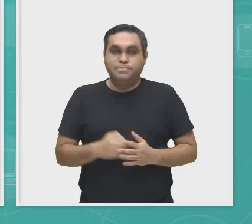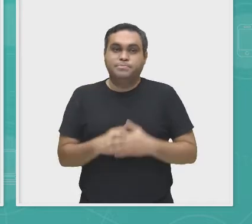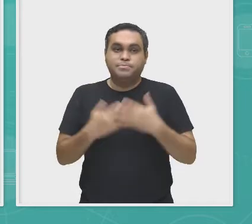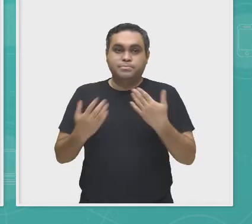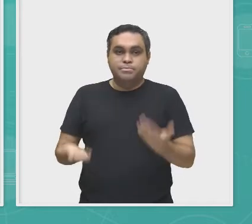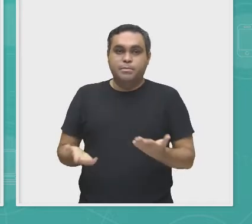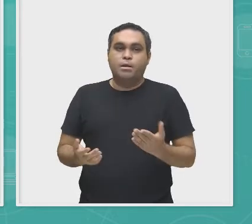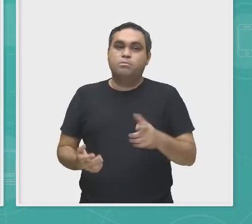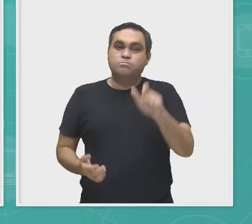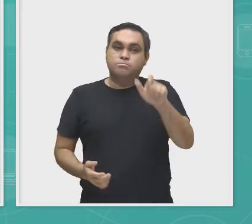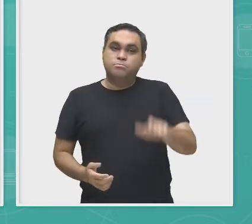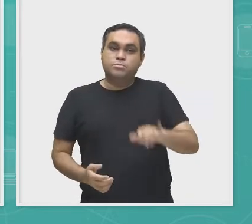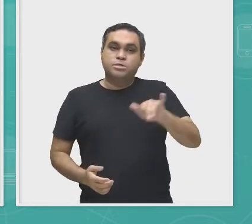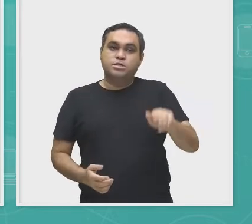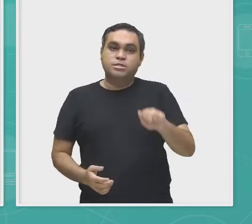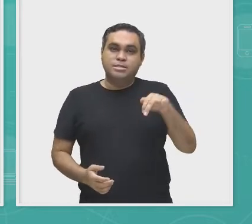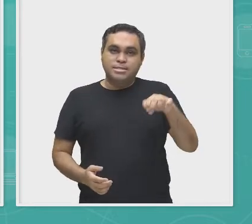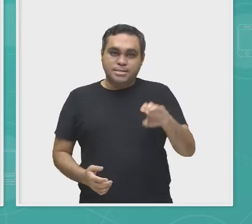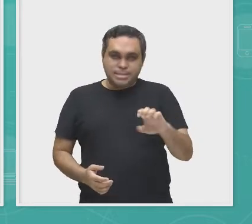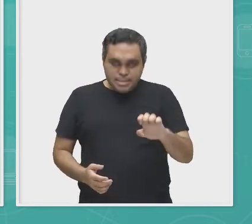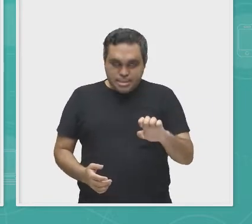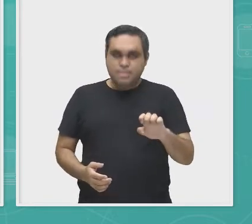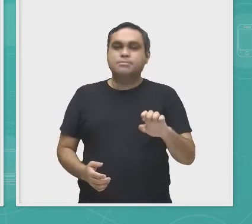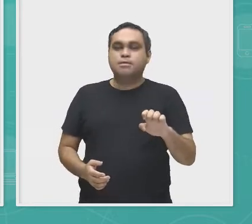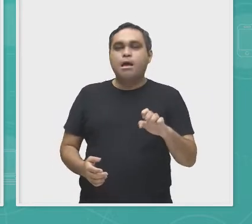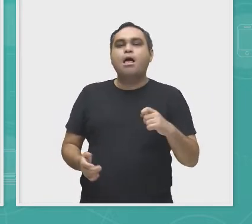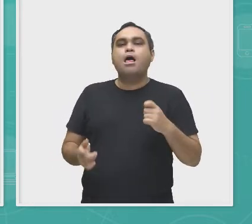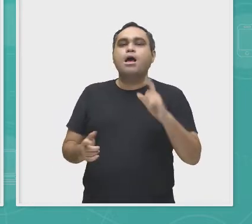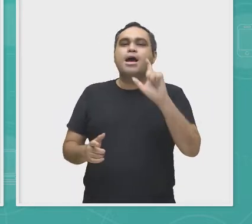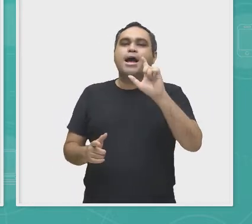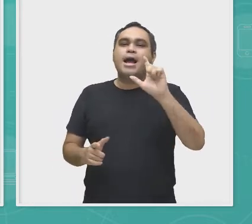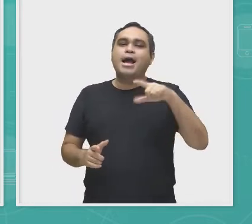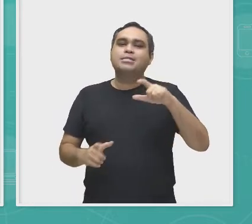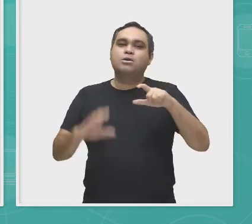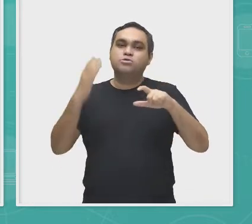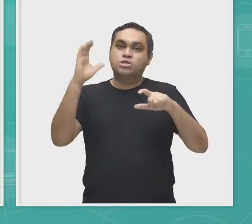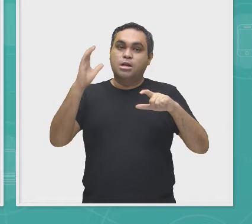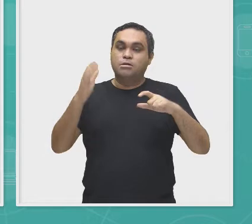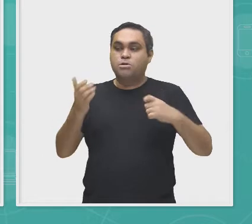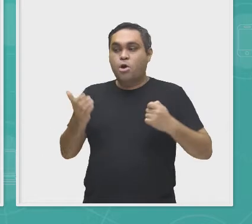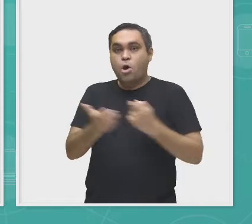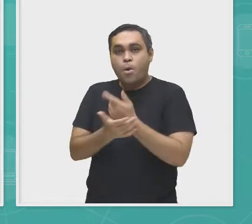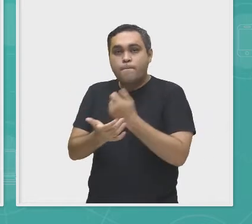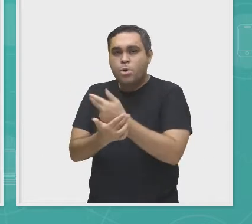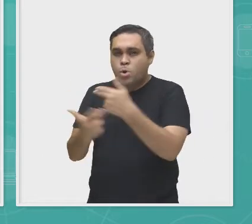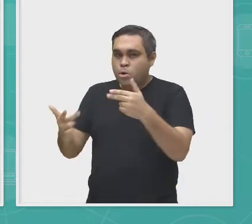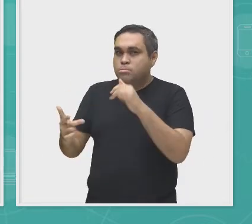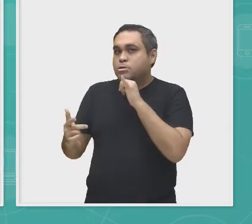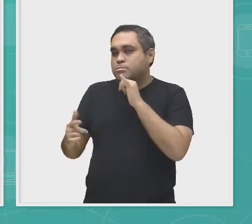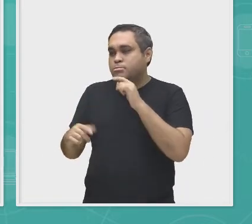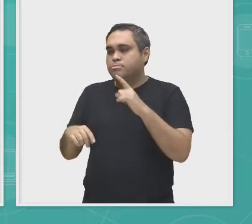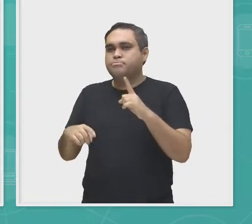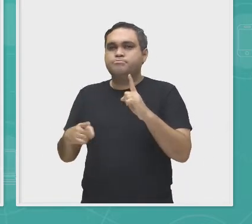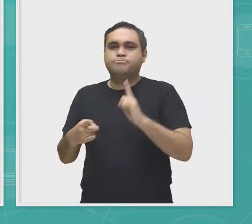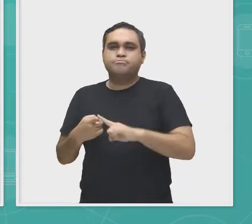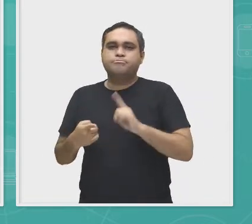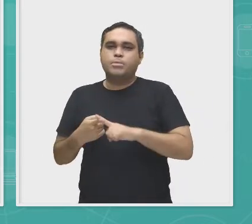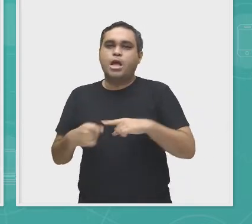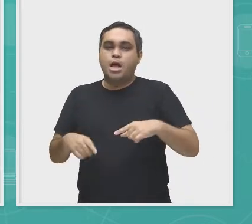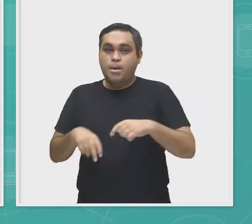Janice realizou várias compras com seu cartão de crédito. Comprou uma calça de R$80, duas